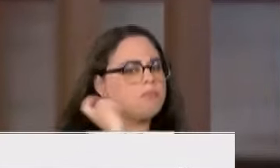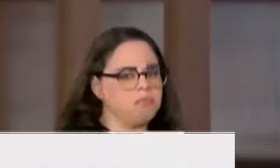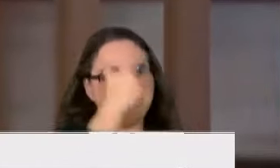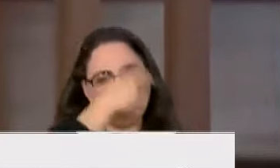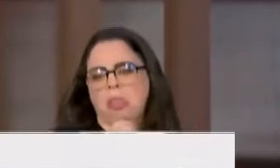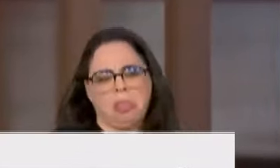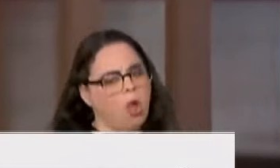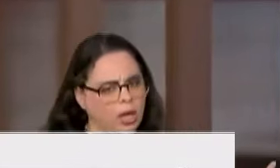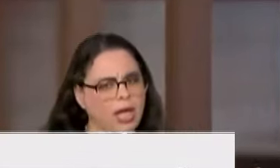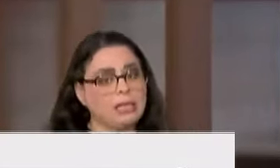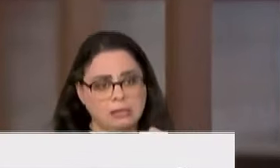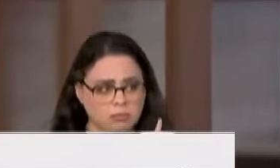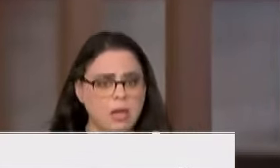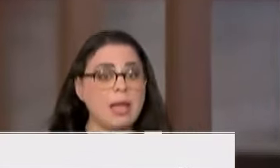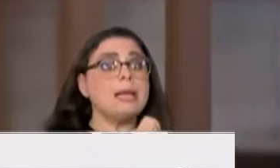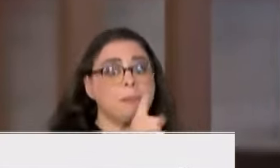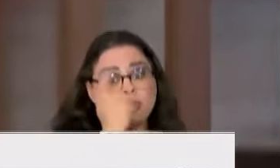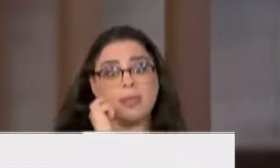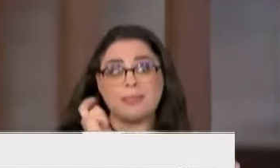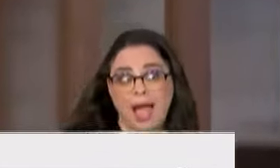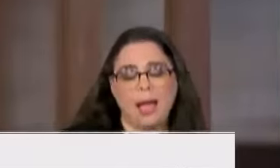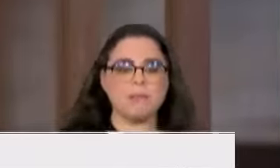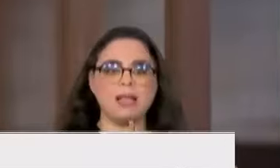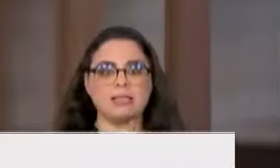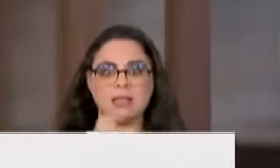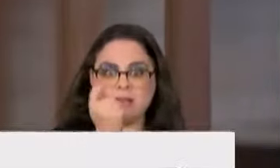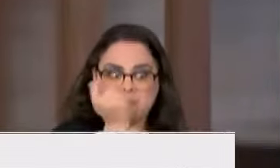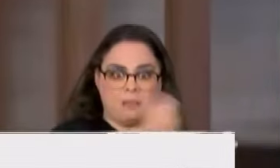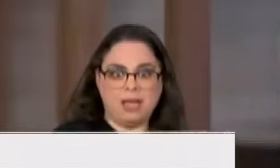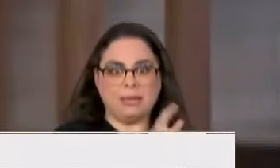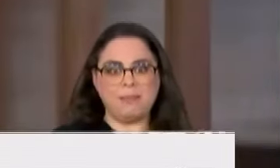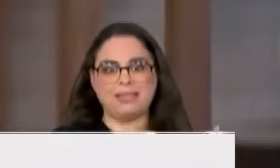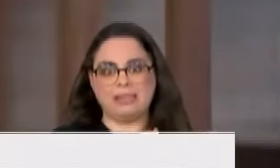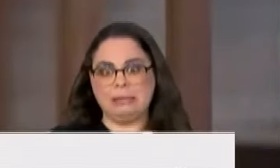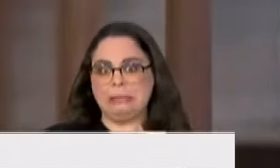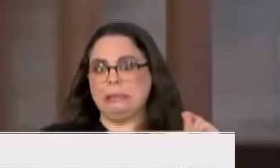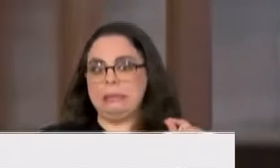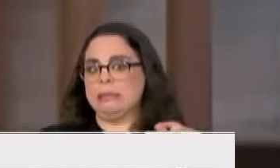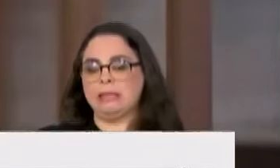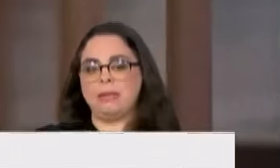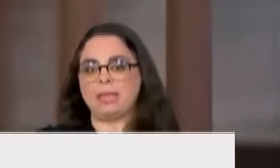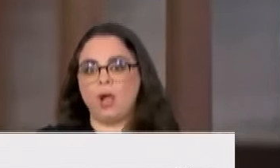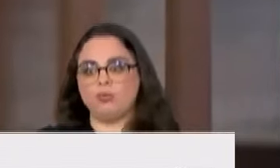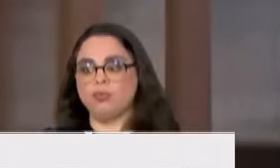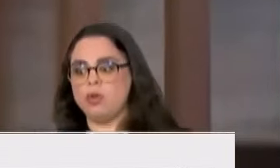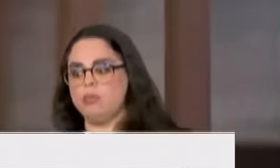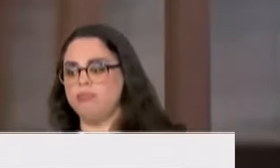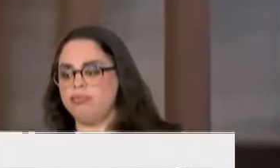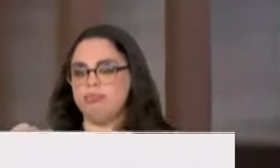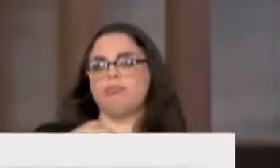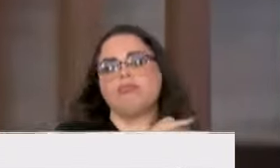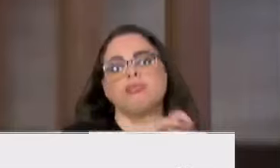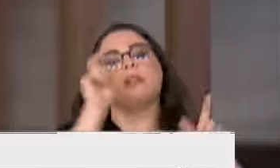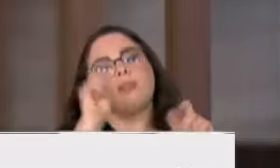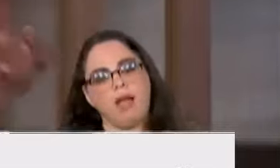Os que tiverem condições, mas que não puderem sair de Beirute, poderão ser levados